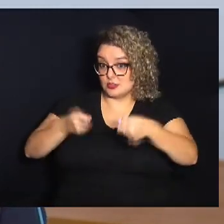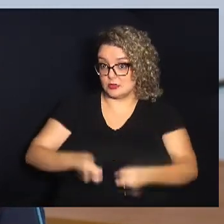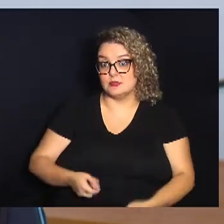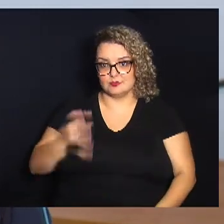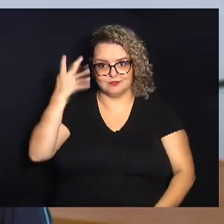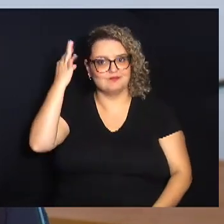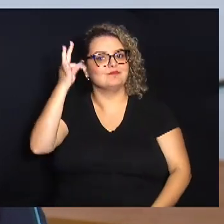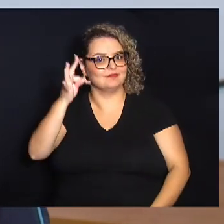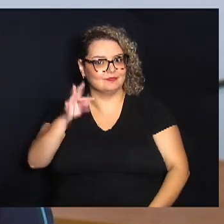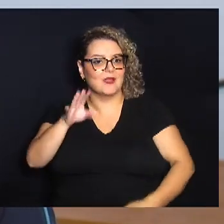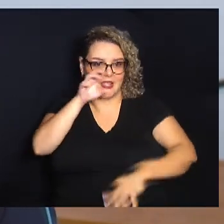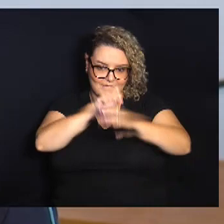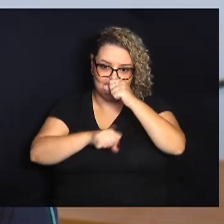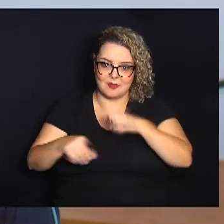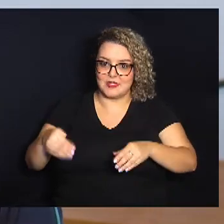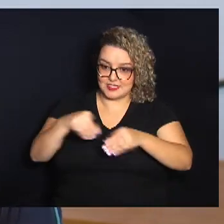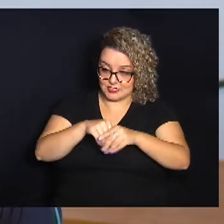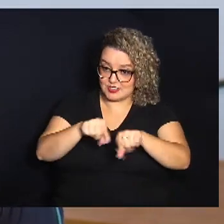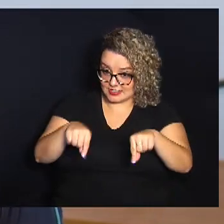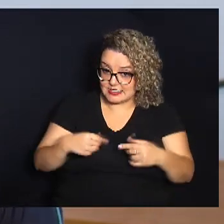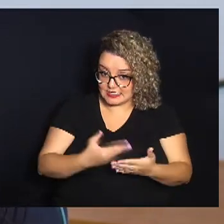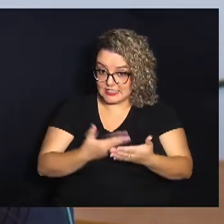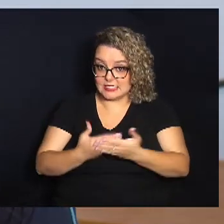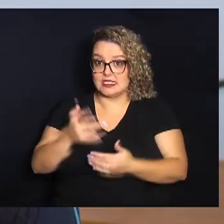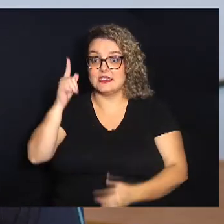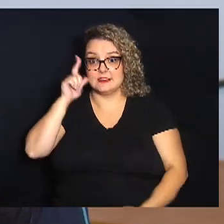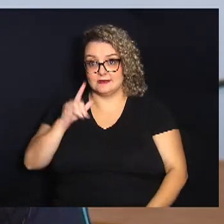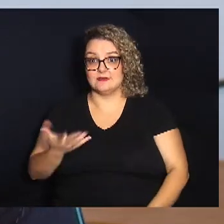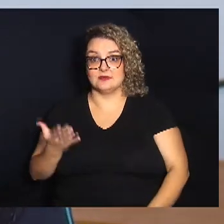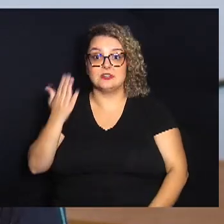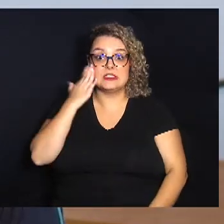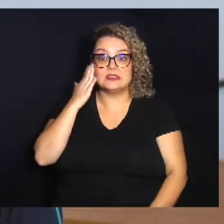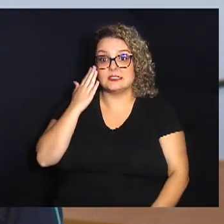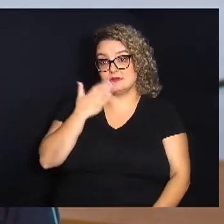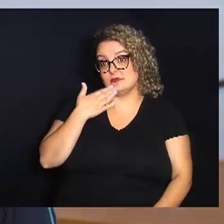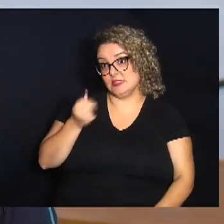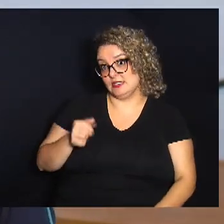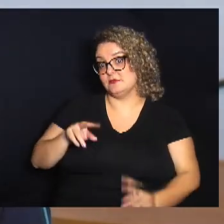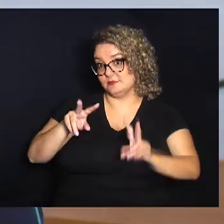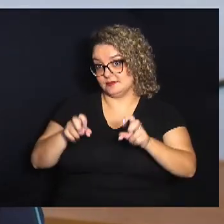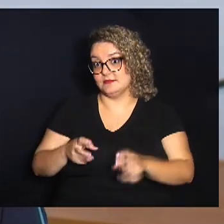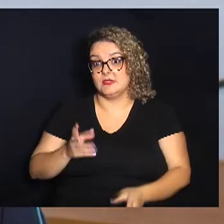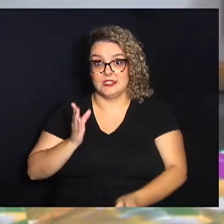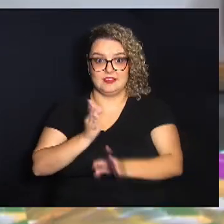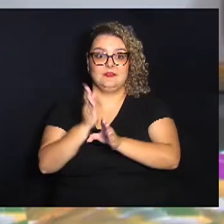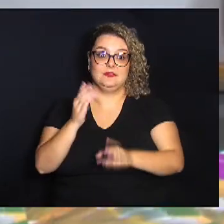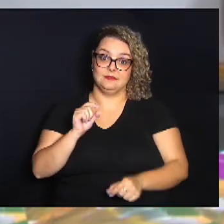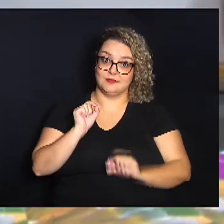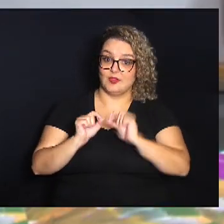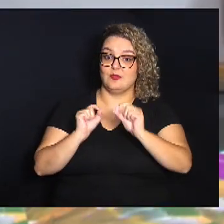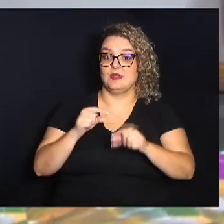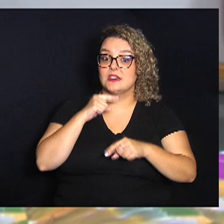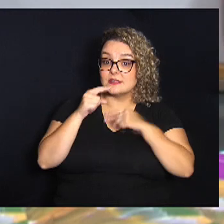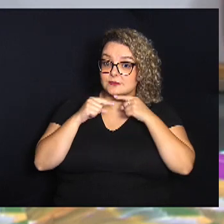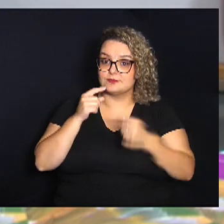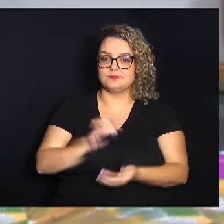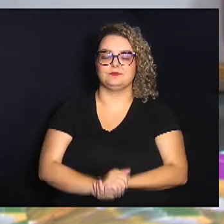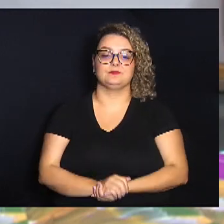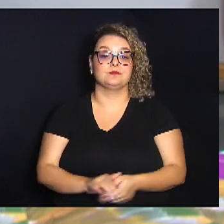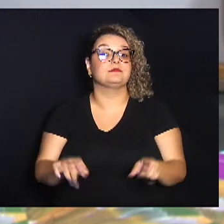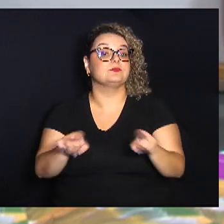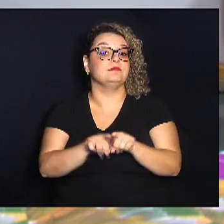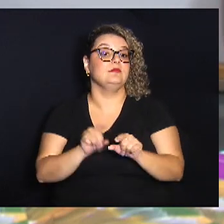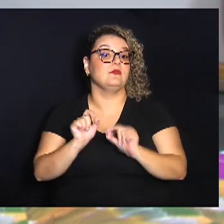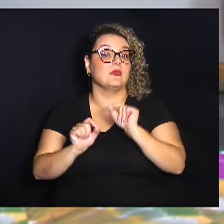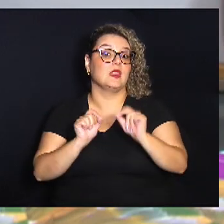gente já aprende em sala e aí a gente consegue entender melhor o assunto e identificar o que a gente está com dúvida. E também serve para quem quer